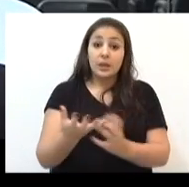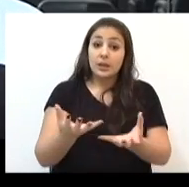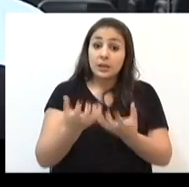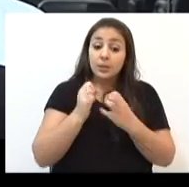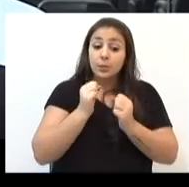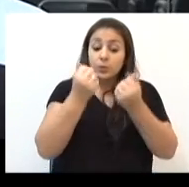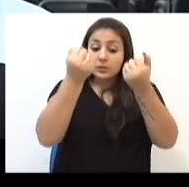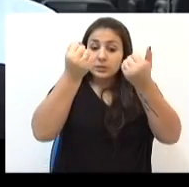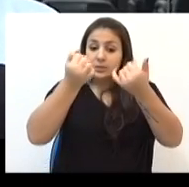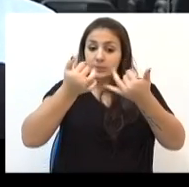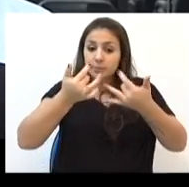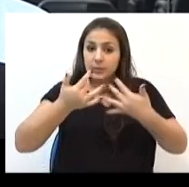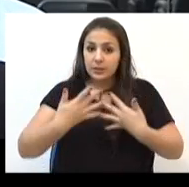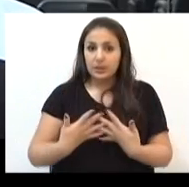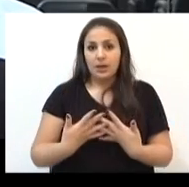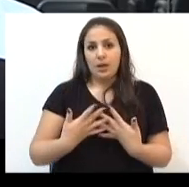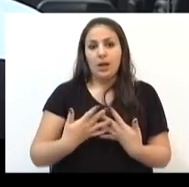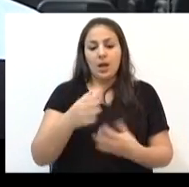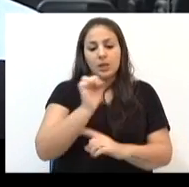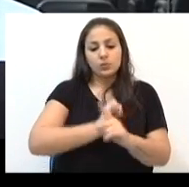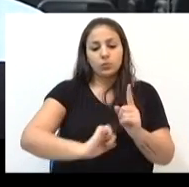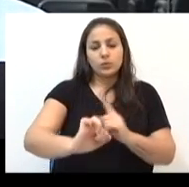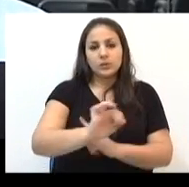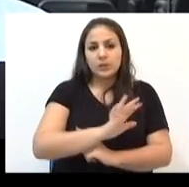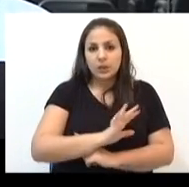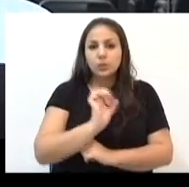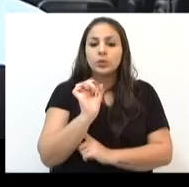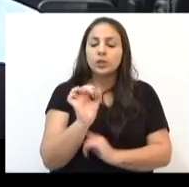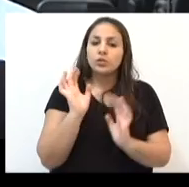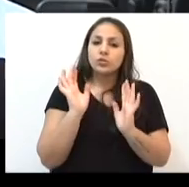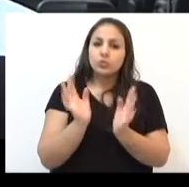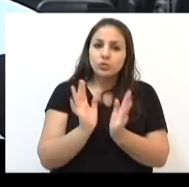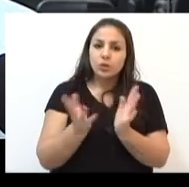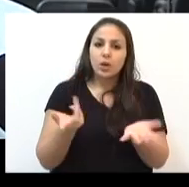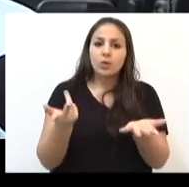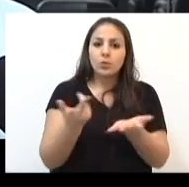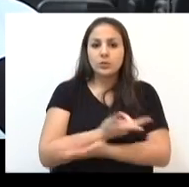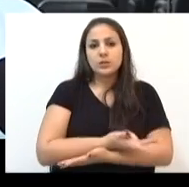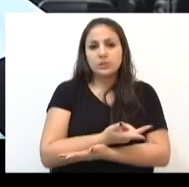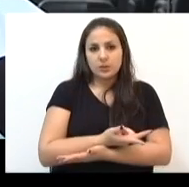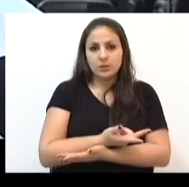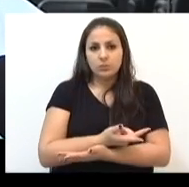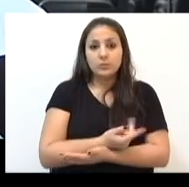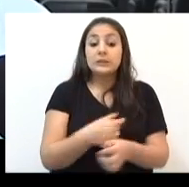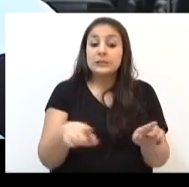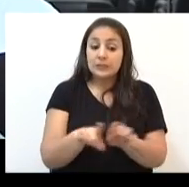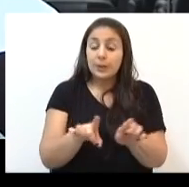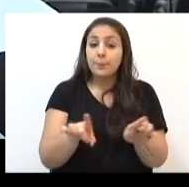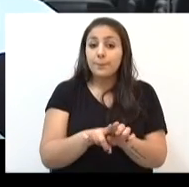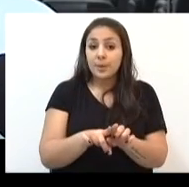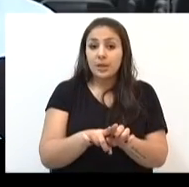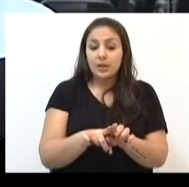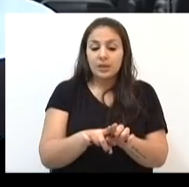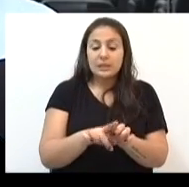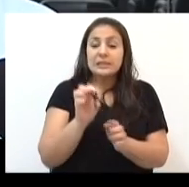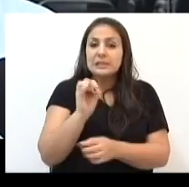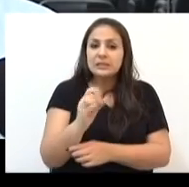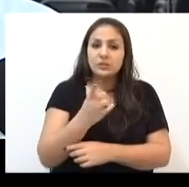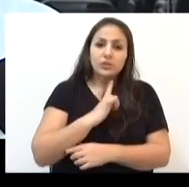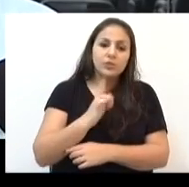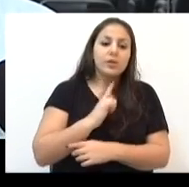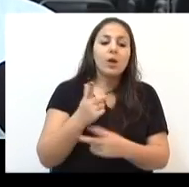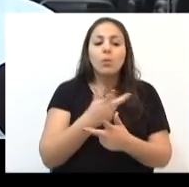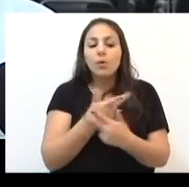Esclarecer à sociedade aquilo que aconteceu, aquilo que está acontecendo e, se tiver alguma coisa